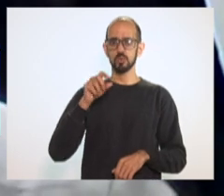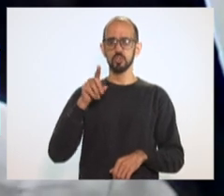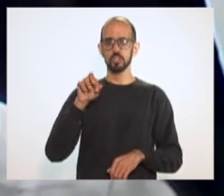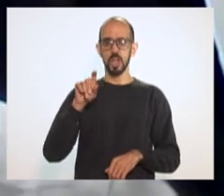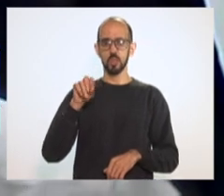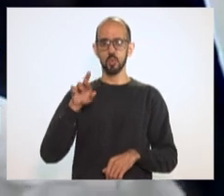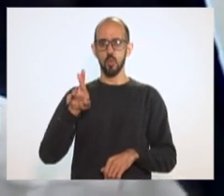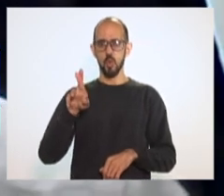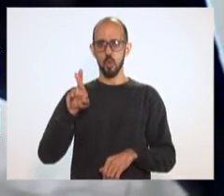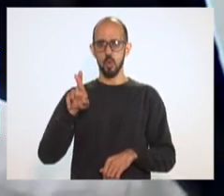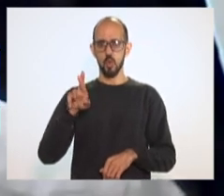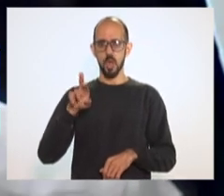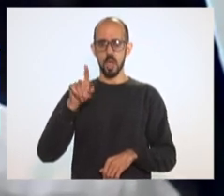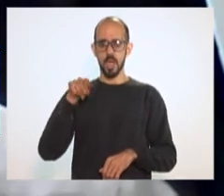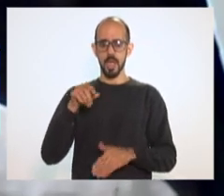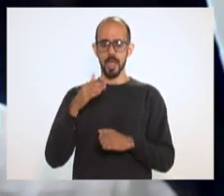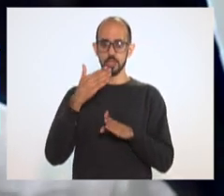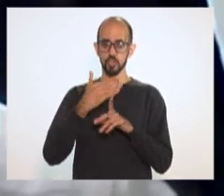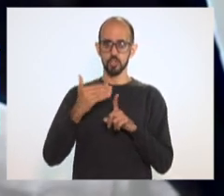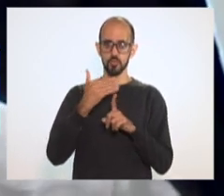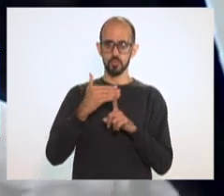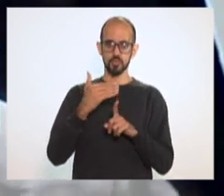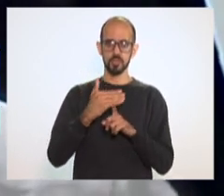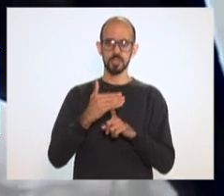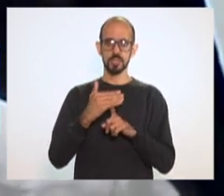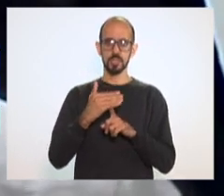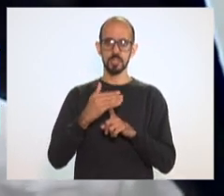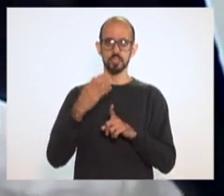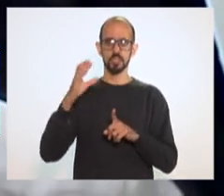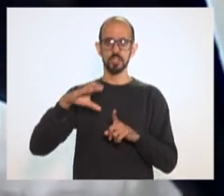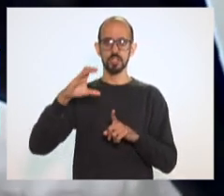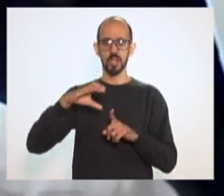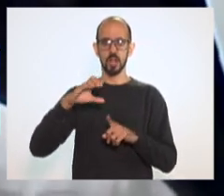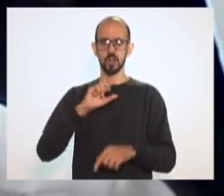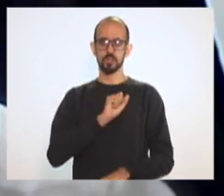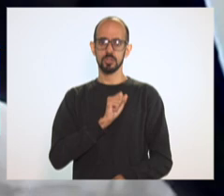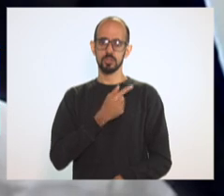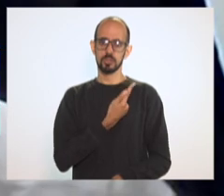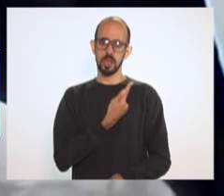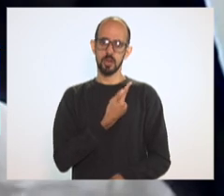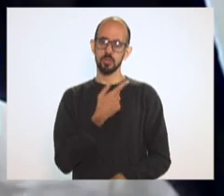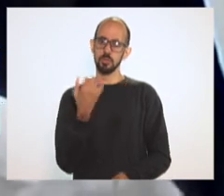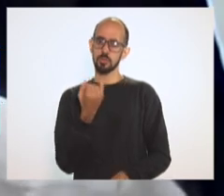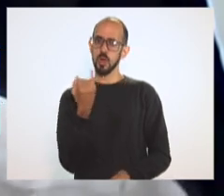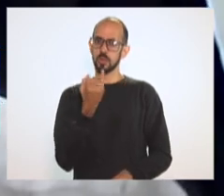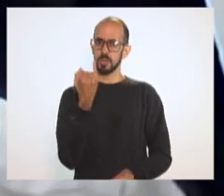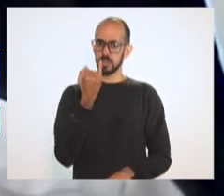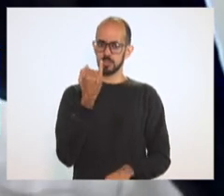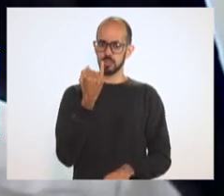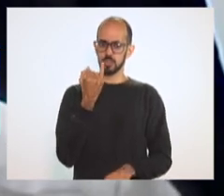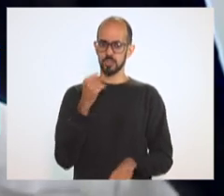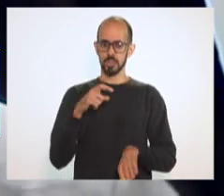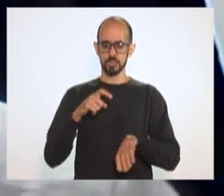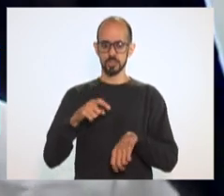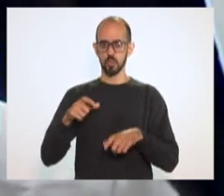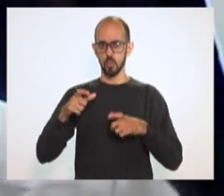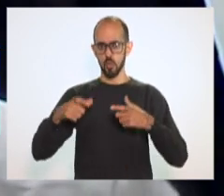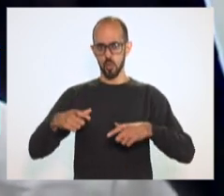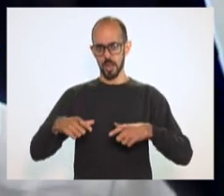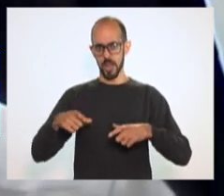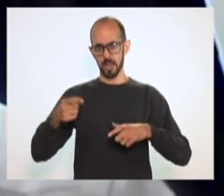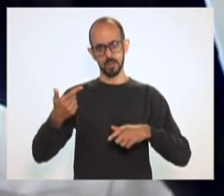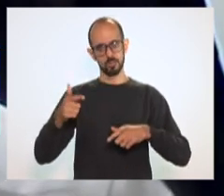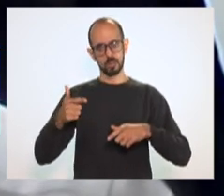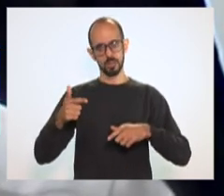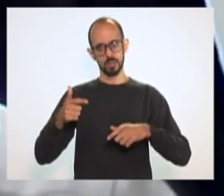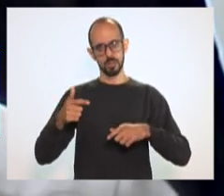ela é a divisa de literatura com São Gonçalo uma rodovia também muito importante que nesse trecho que não foi duplicado existe a